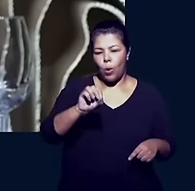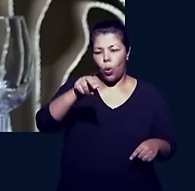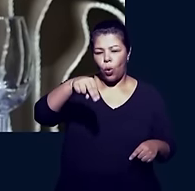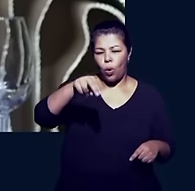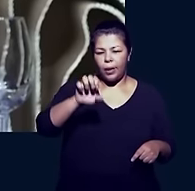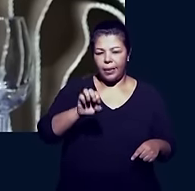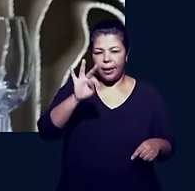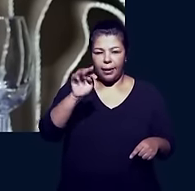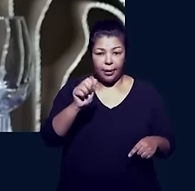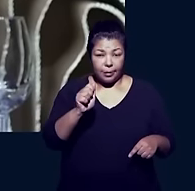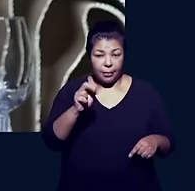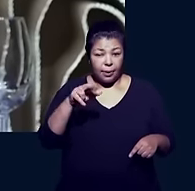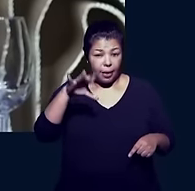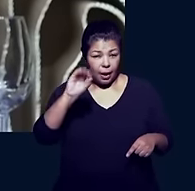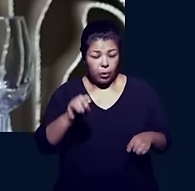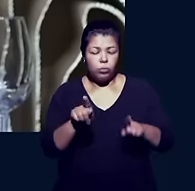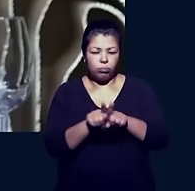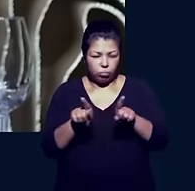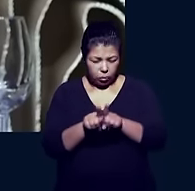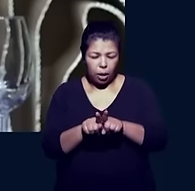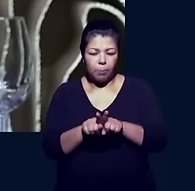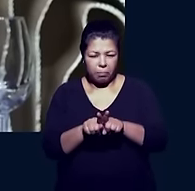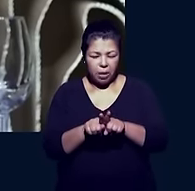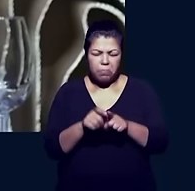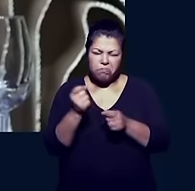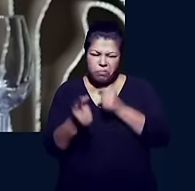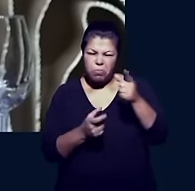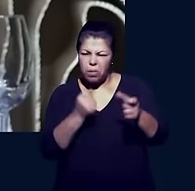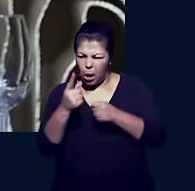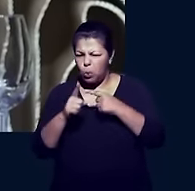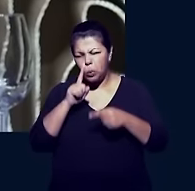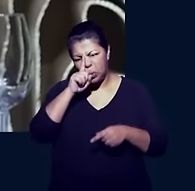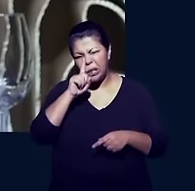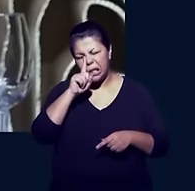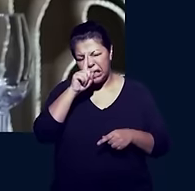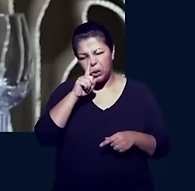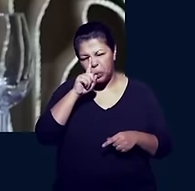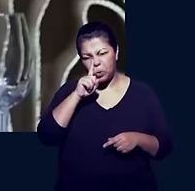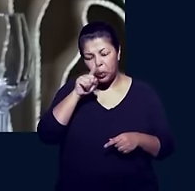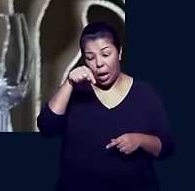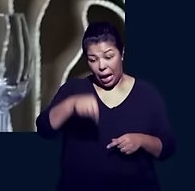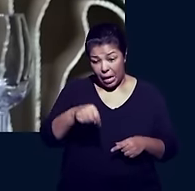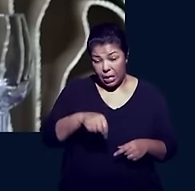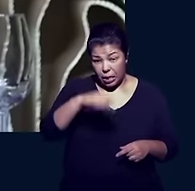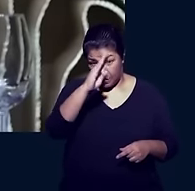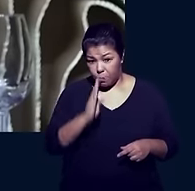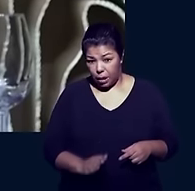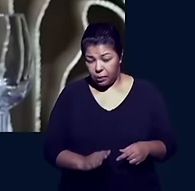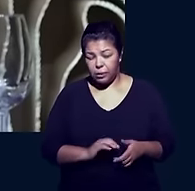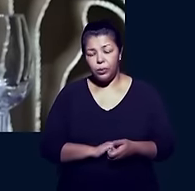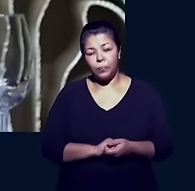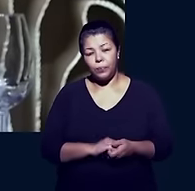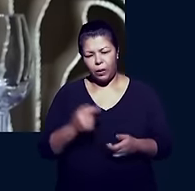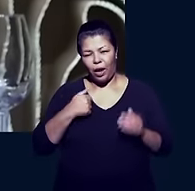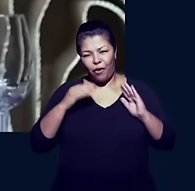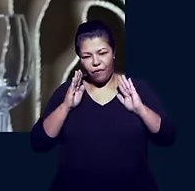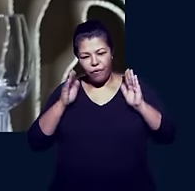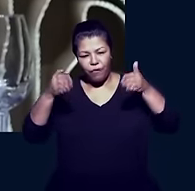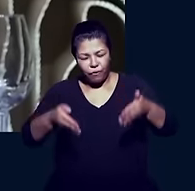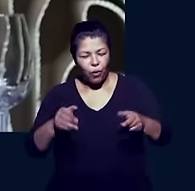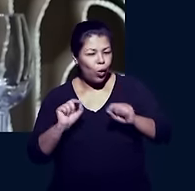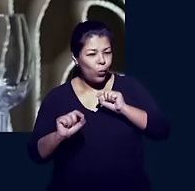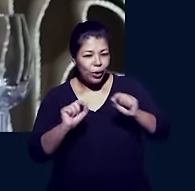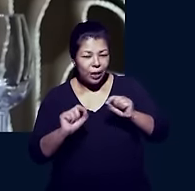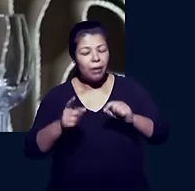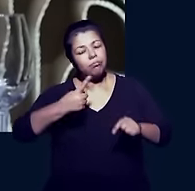e o que seria muito bom para crescimento para ativos de risco de Brasil Então acho que o grande foco de fiscal que eu que eu daria aqui né é a